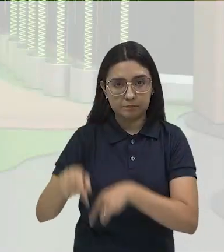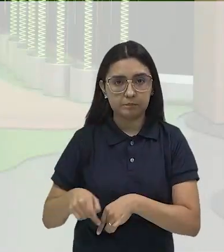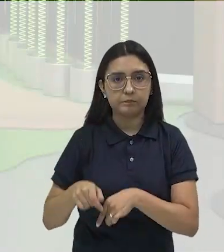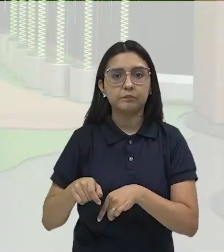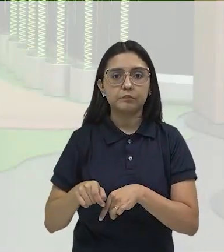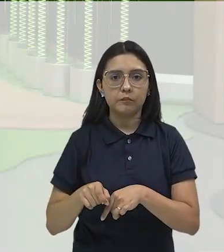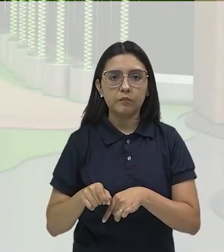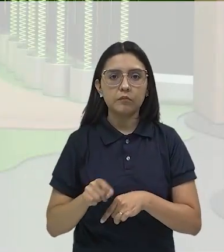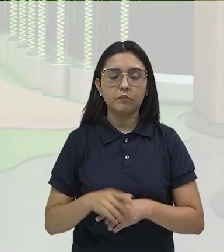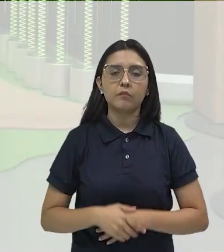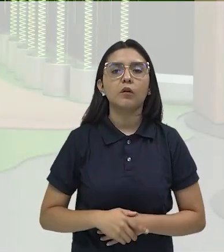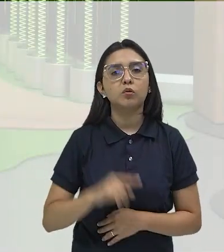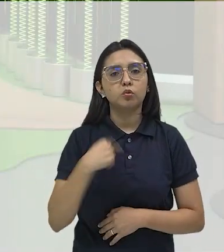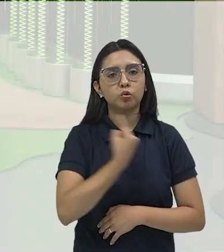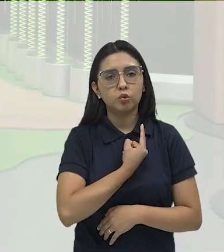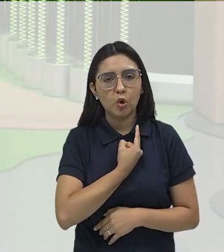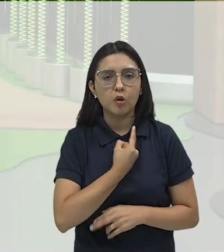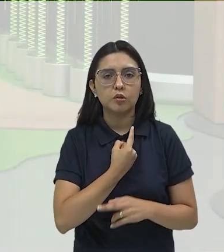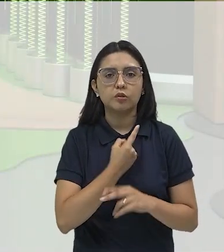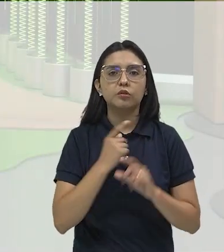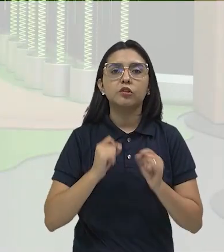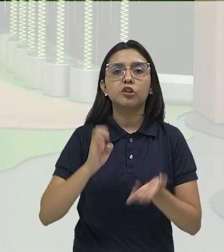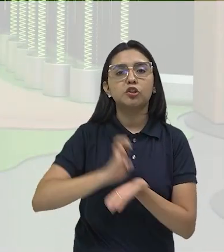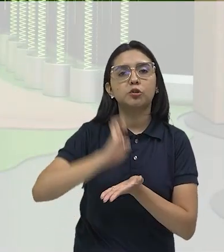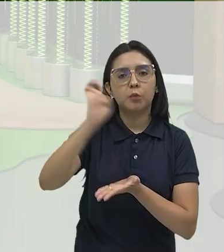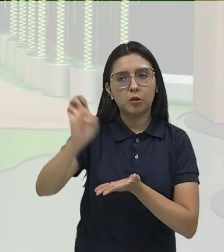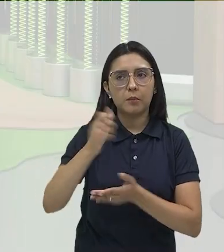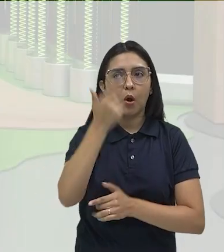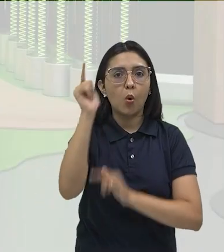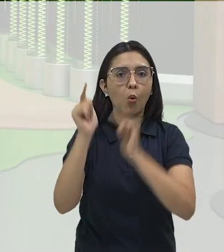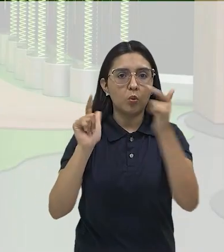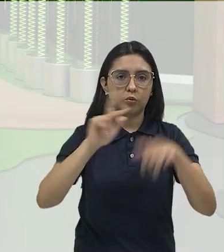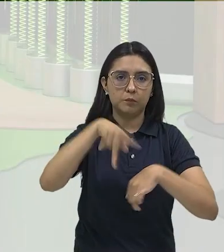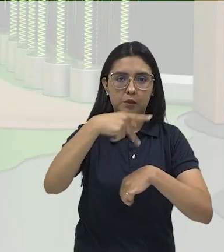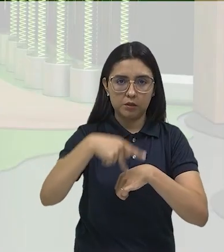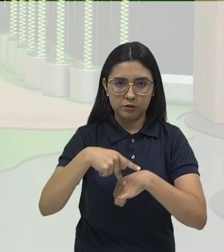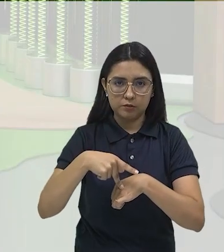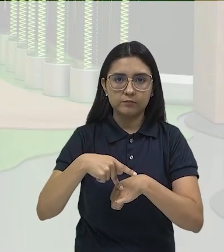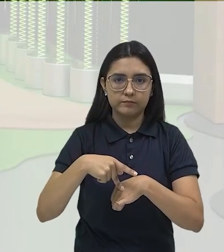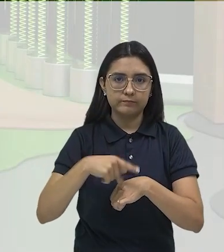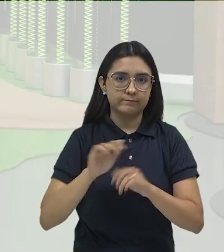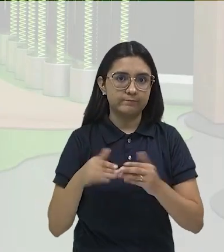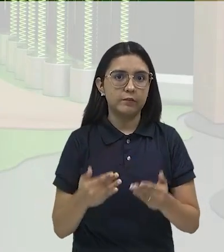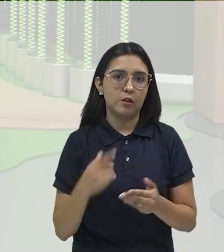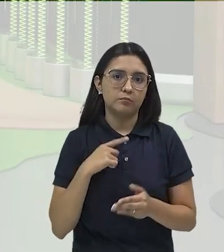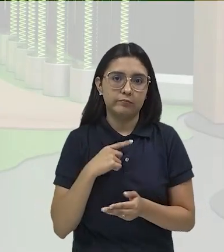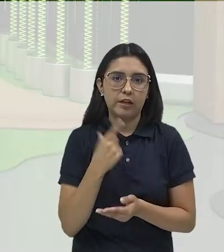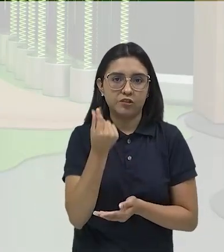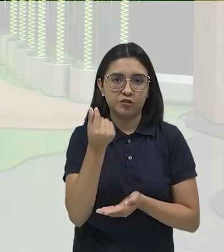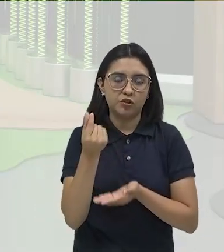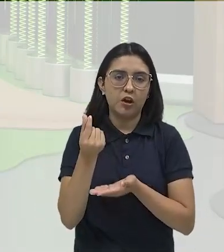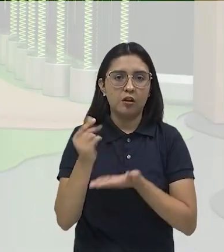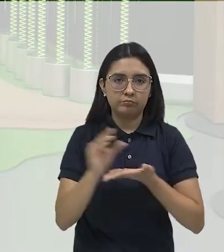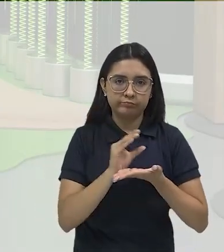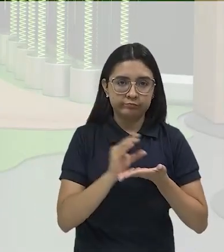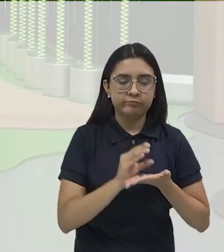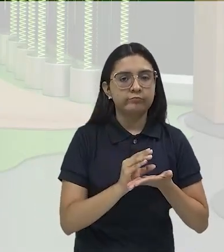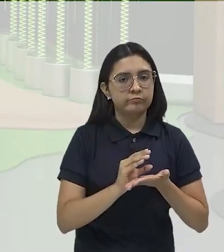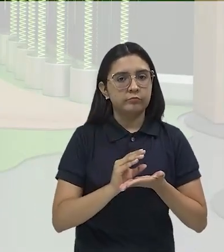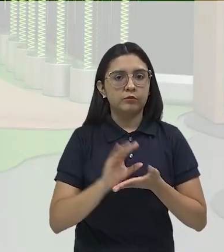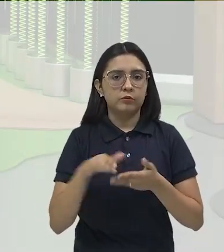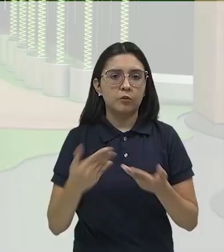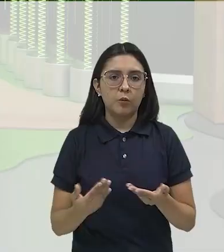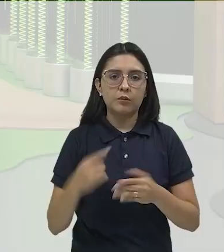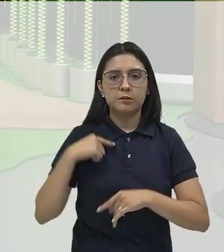agricultura, nós somos importadores, nós somos exportadores, né? O Brasil ganha dinheiro exportando